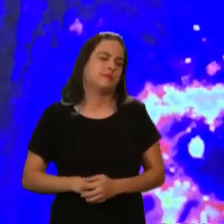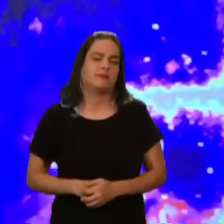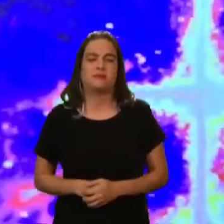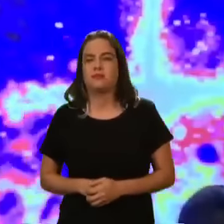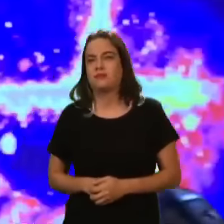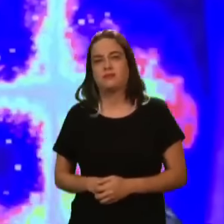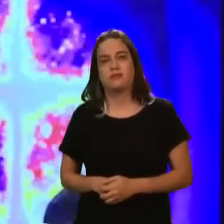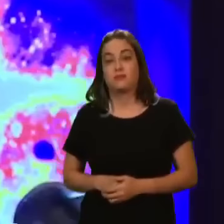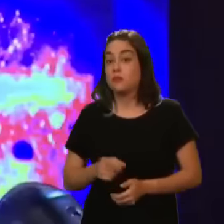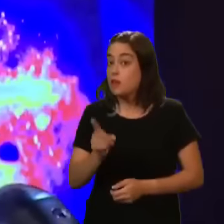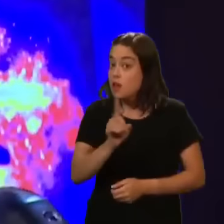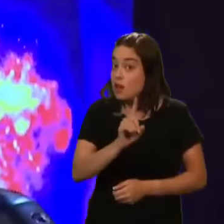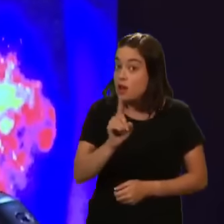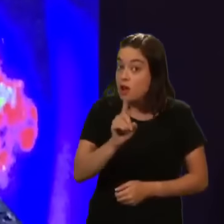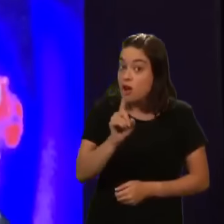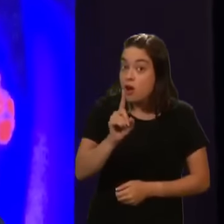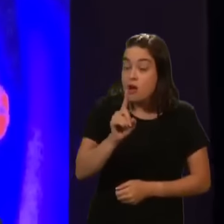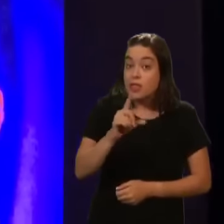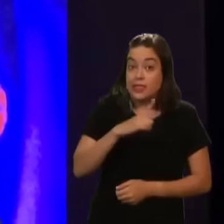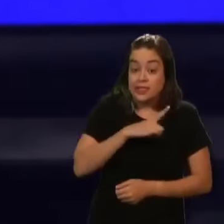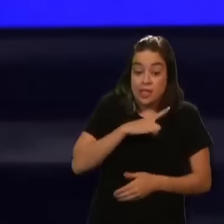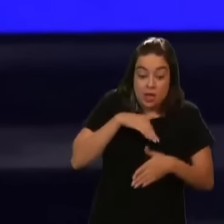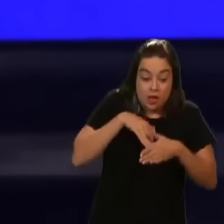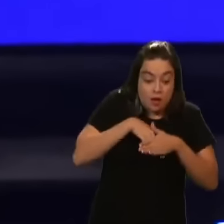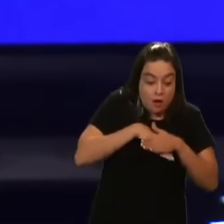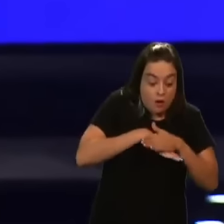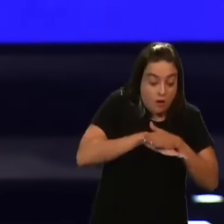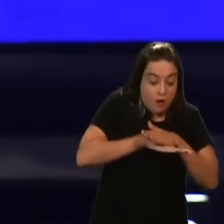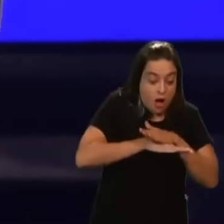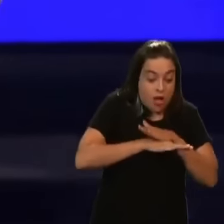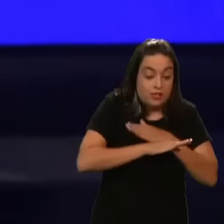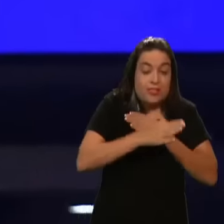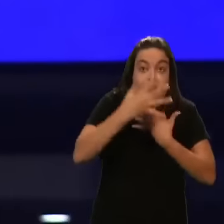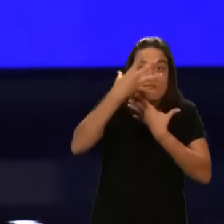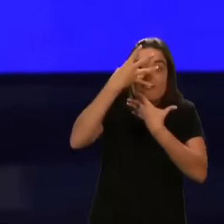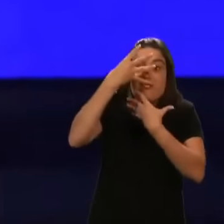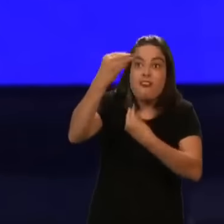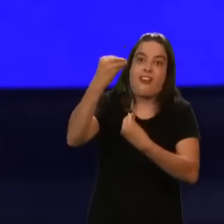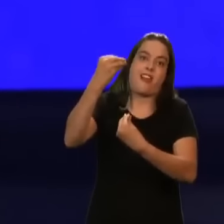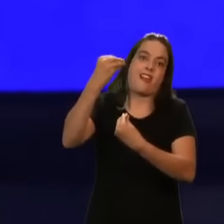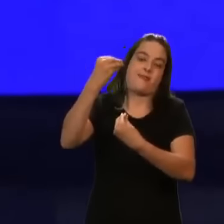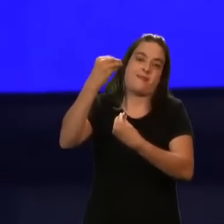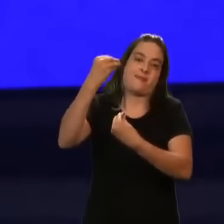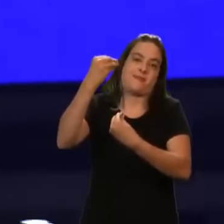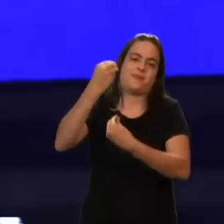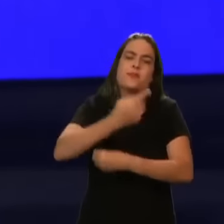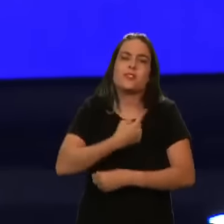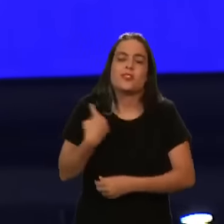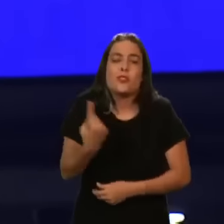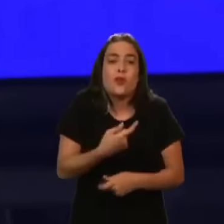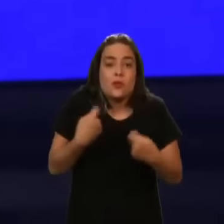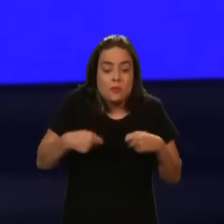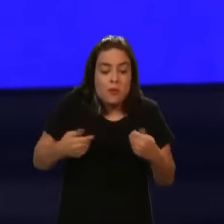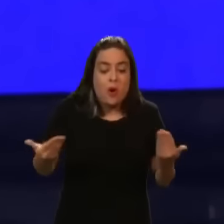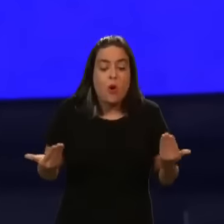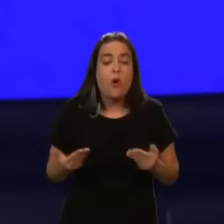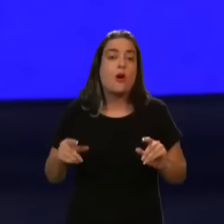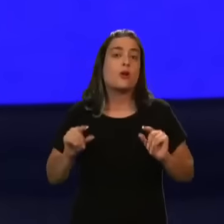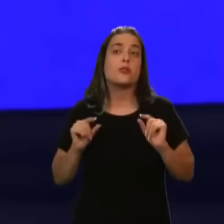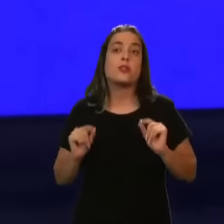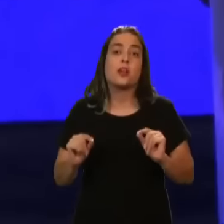Você pega a fé. Você precisava só disso. Ei, o que eu e você precisamos nessa noite é